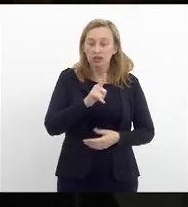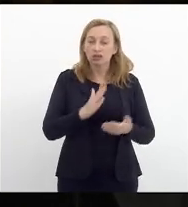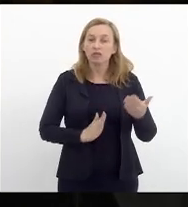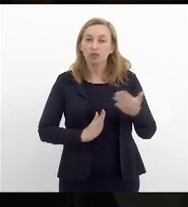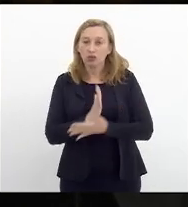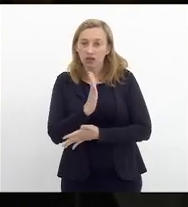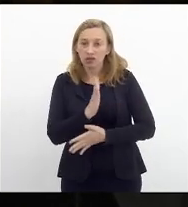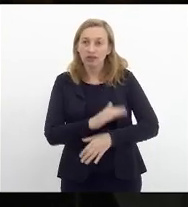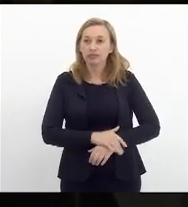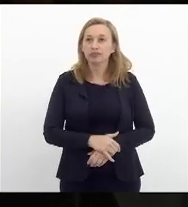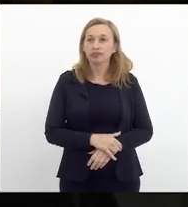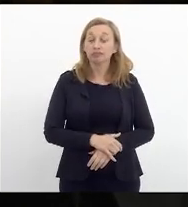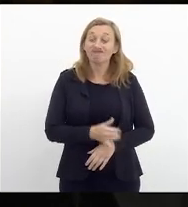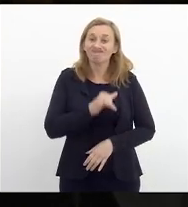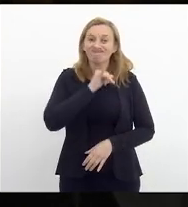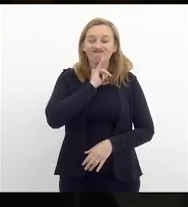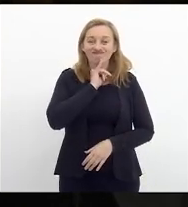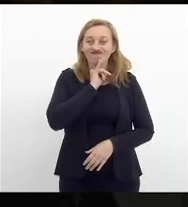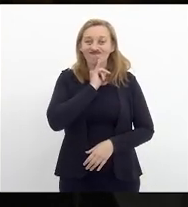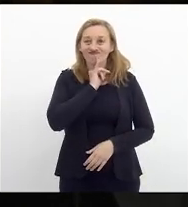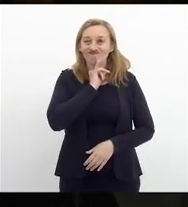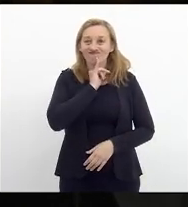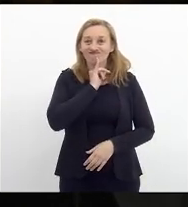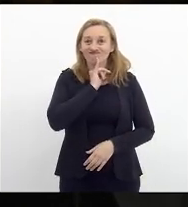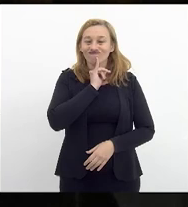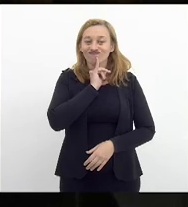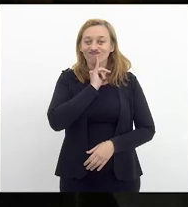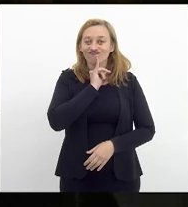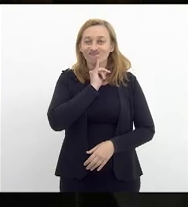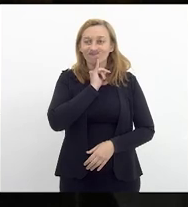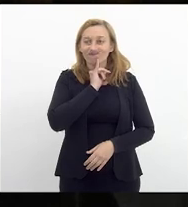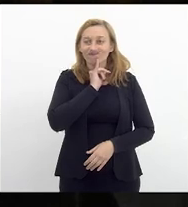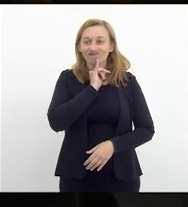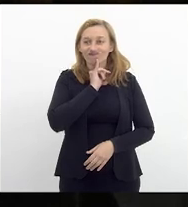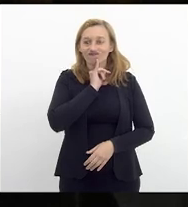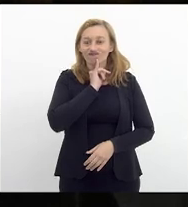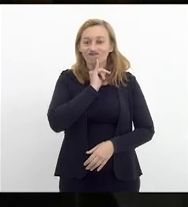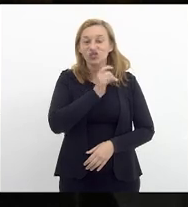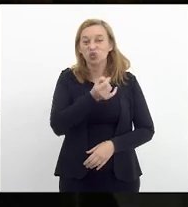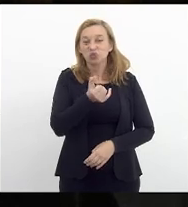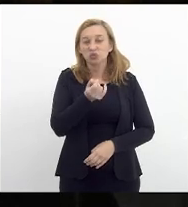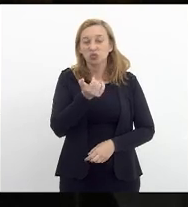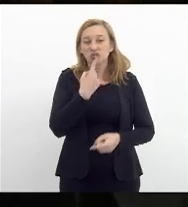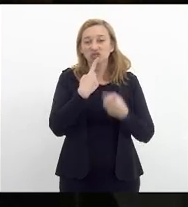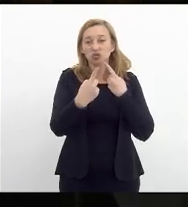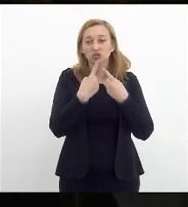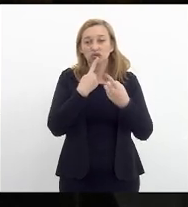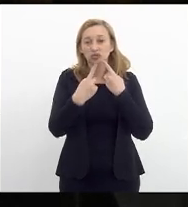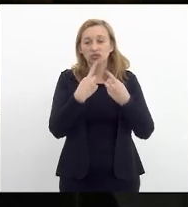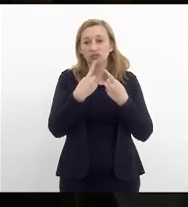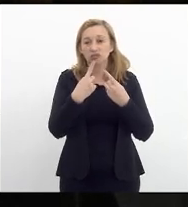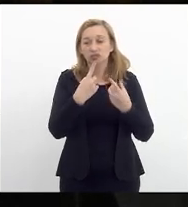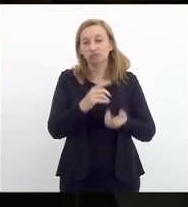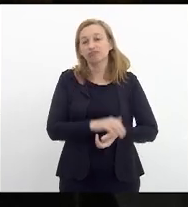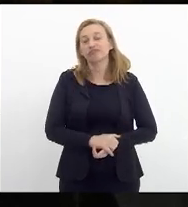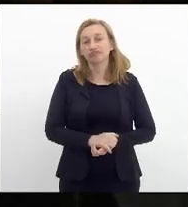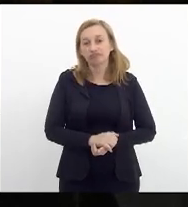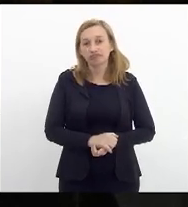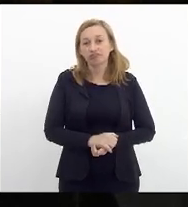aprovada, infelizmente, com muito pouco debate, envolvendo